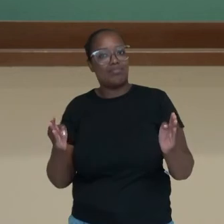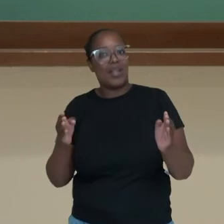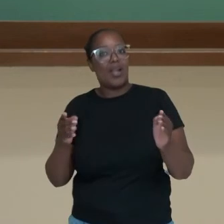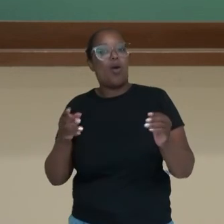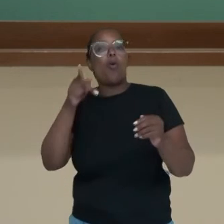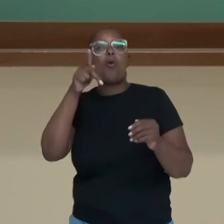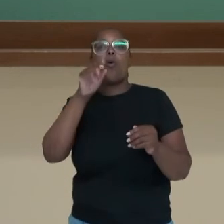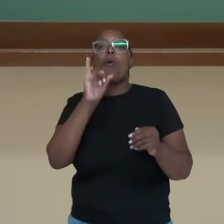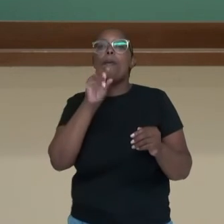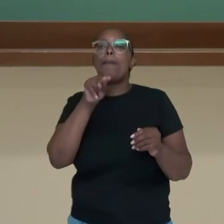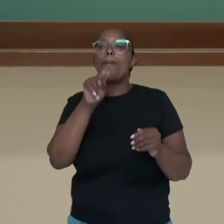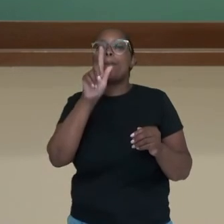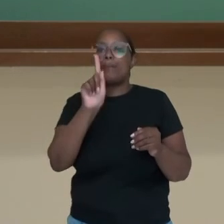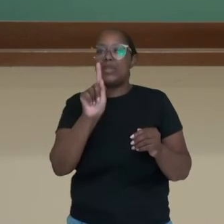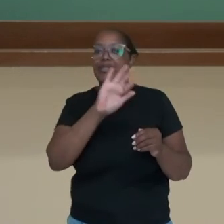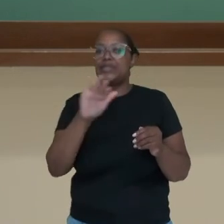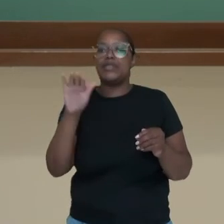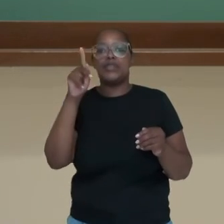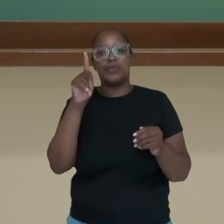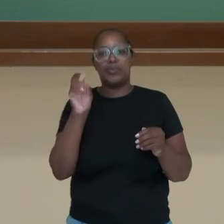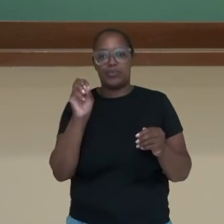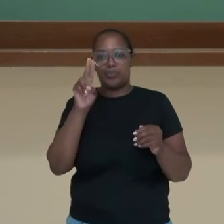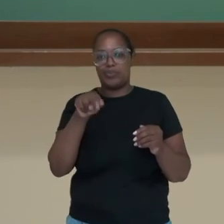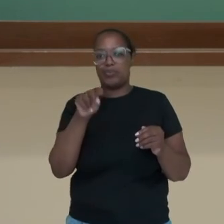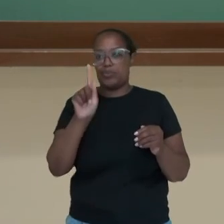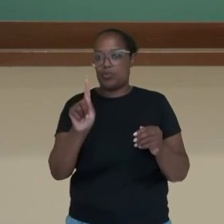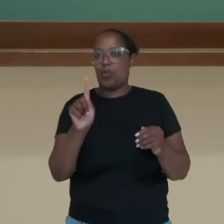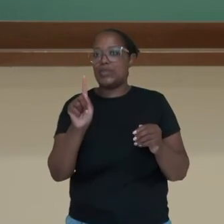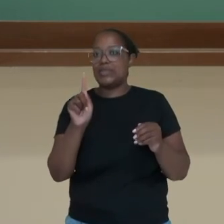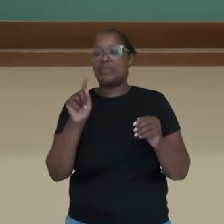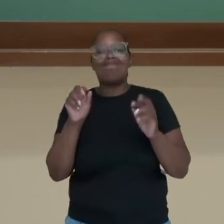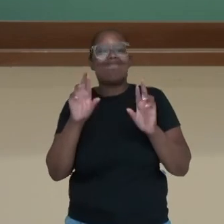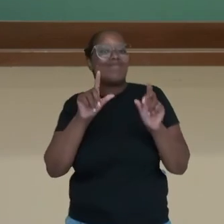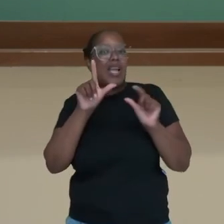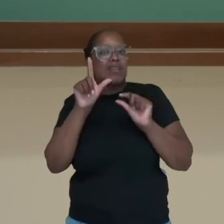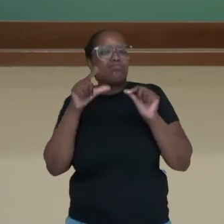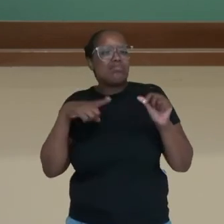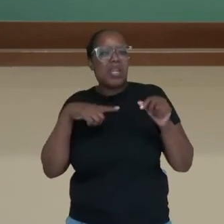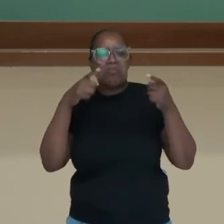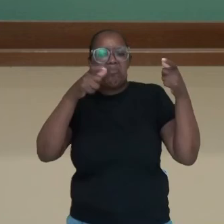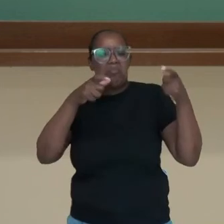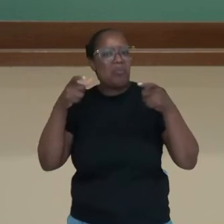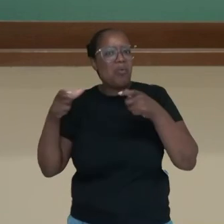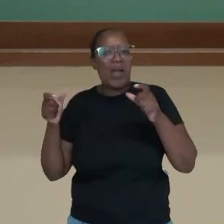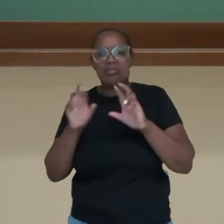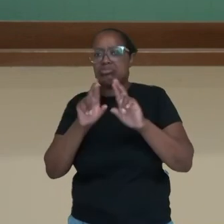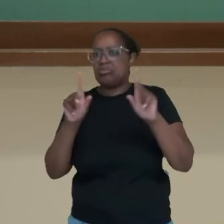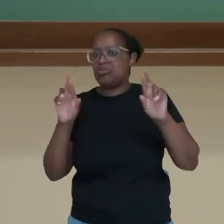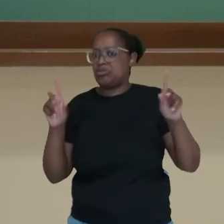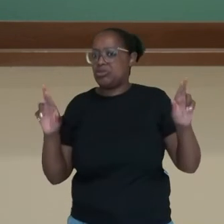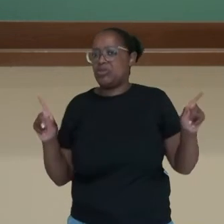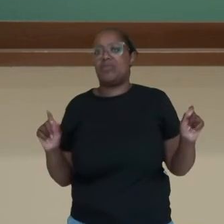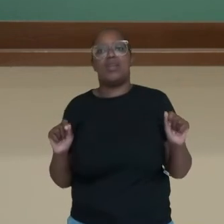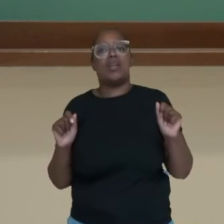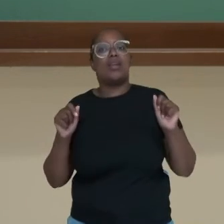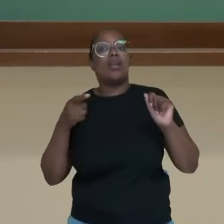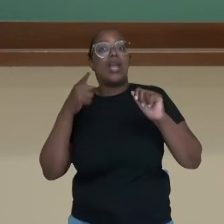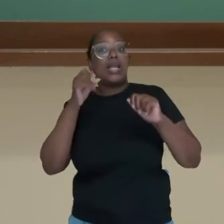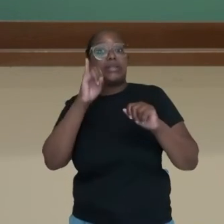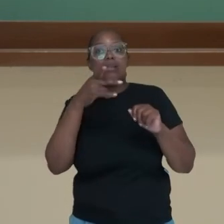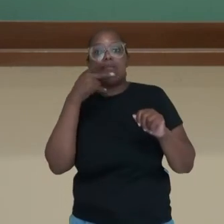em escolas, clubes, prédios, enfim, né? A área, falou em área de recreação, sala de